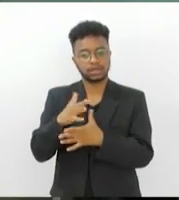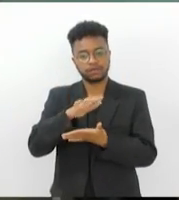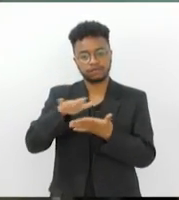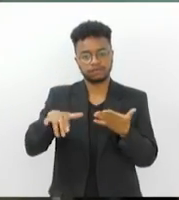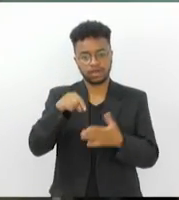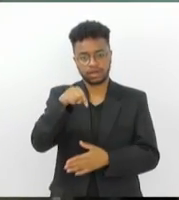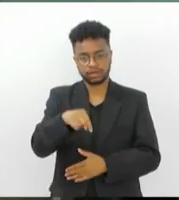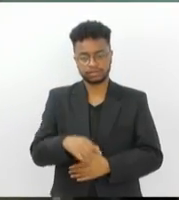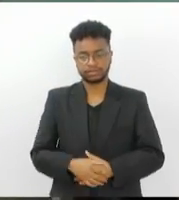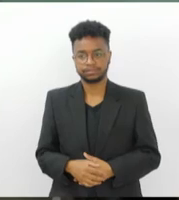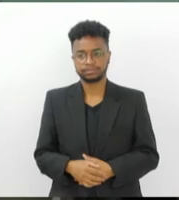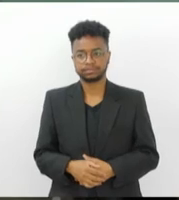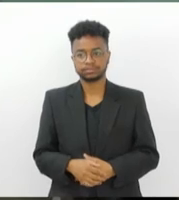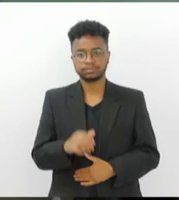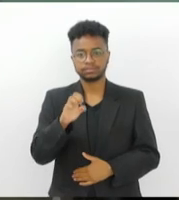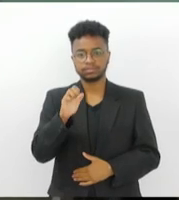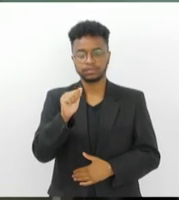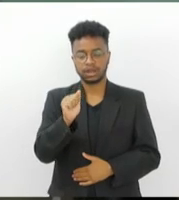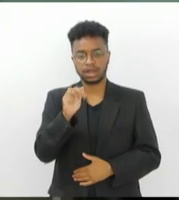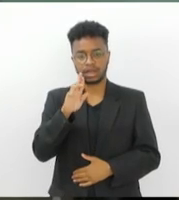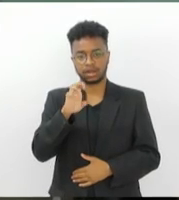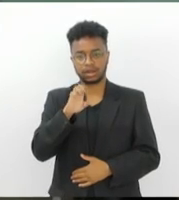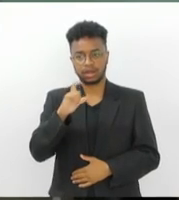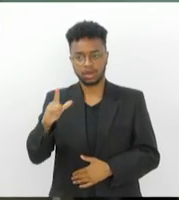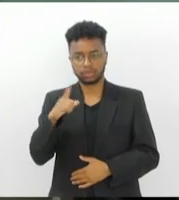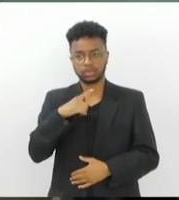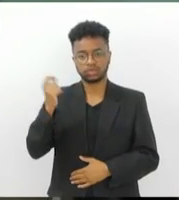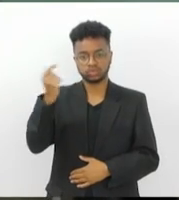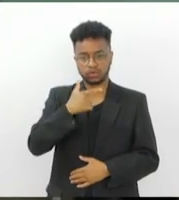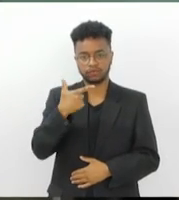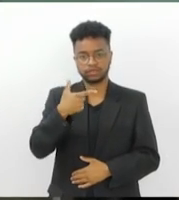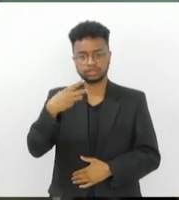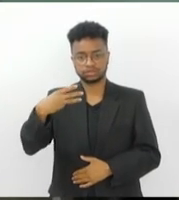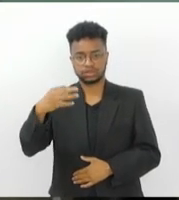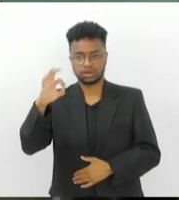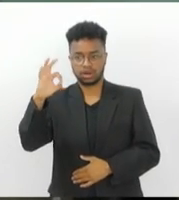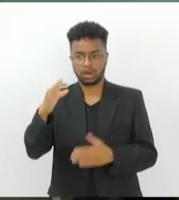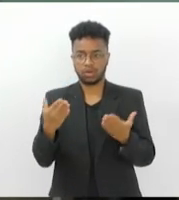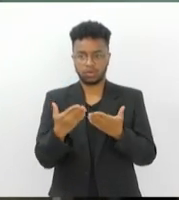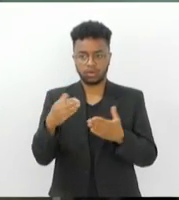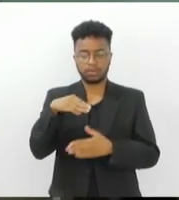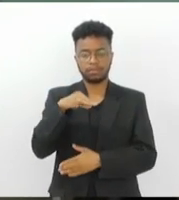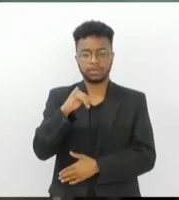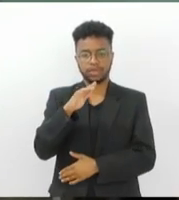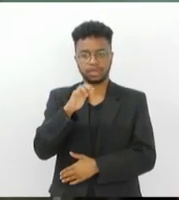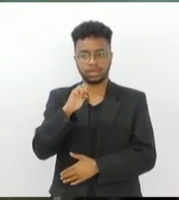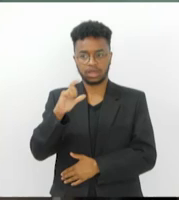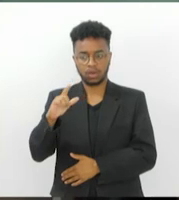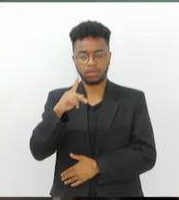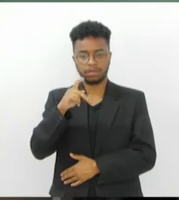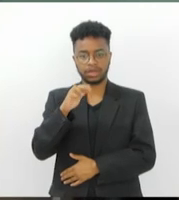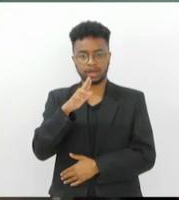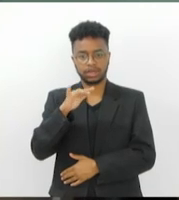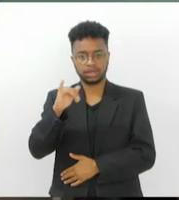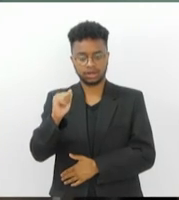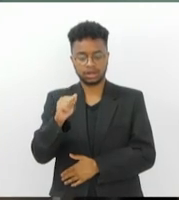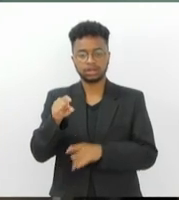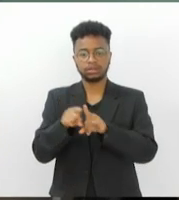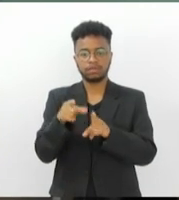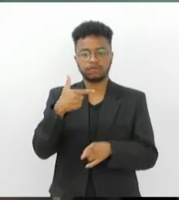Estado você vê aqui na tela Areal está com sol 23º momento Miguel Pereira também com sol